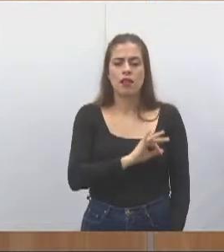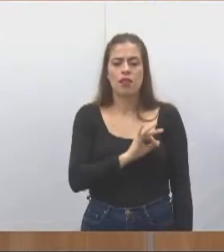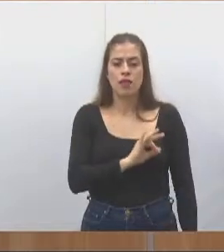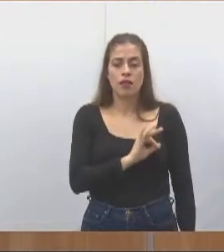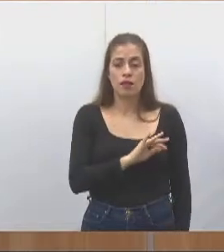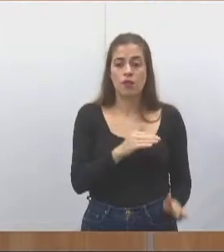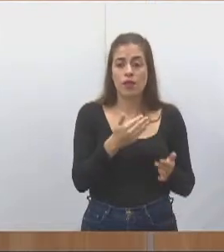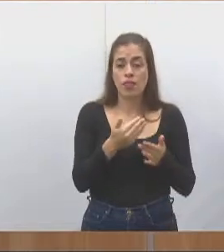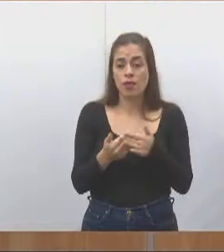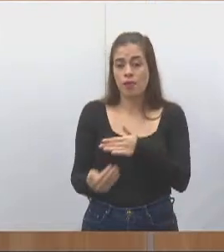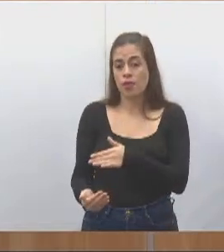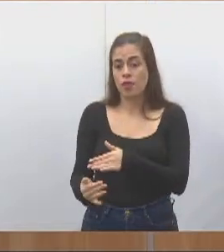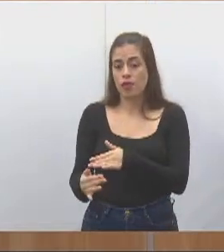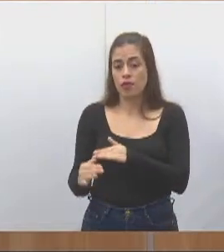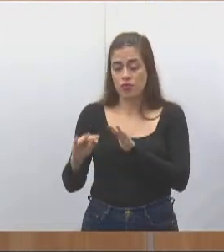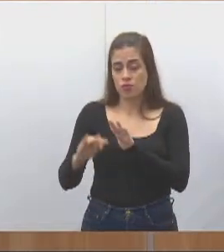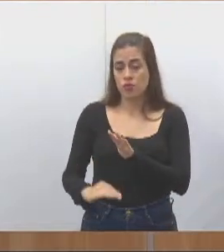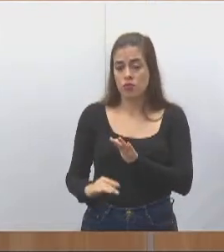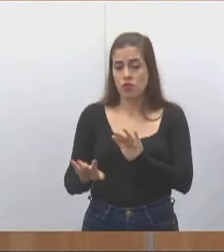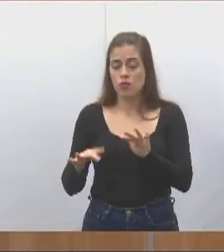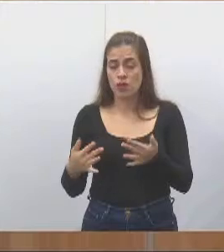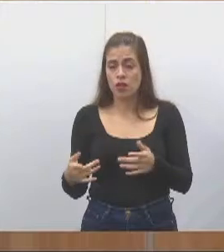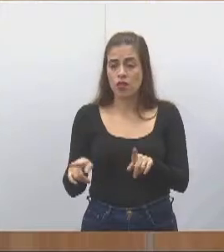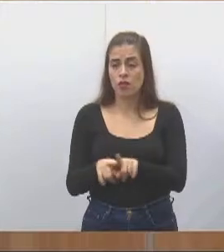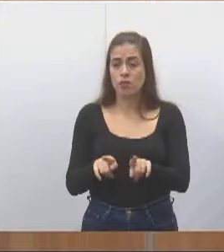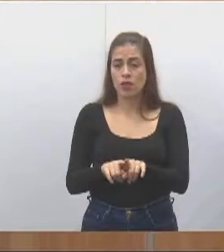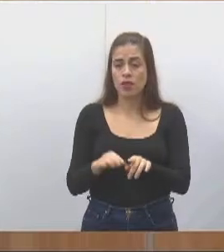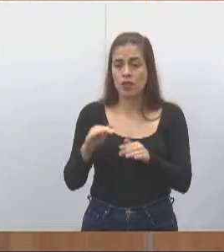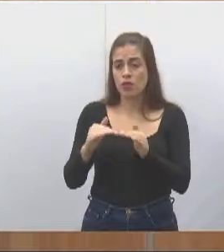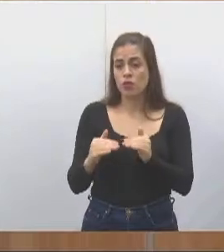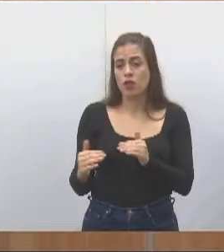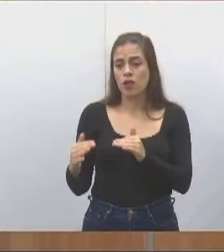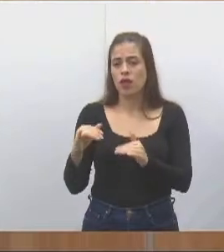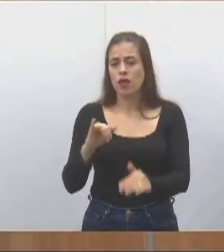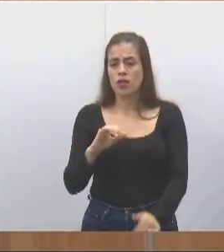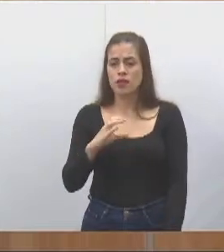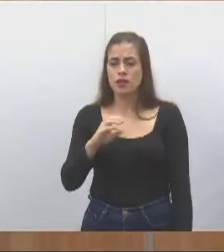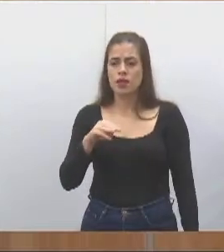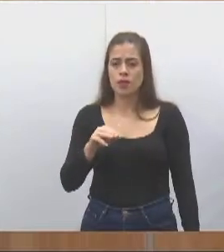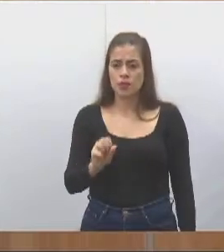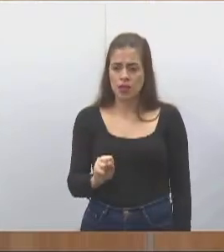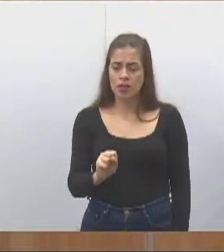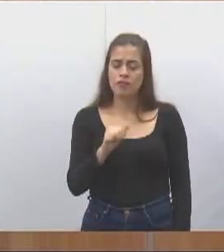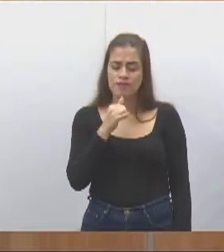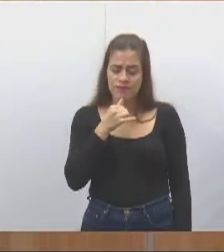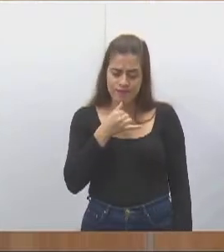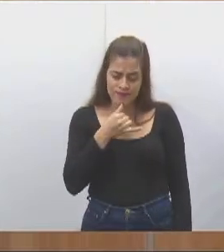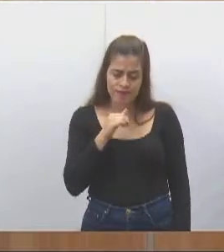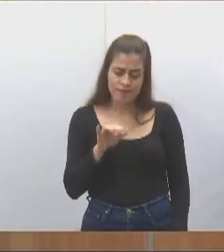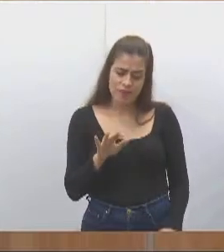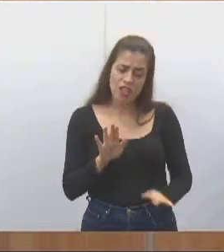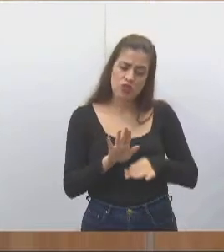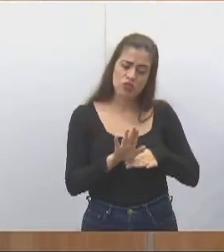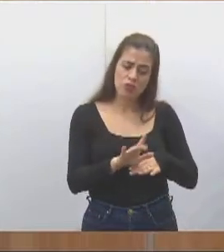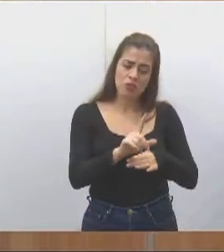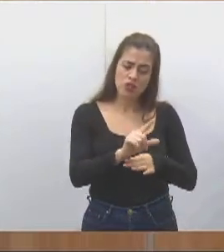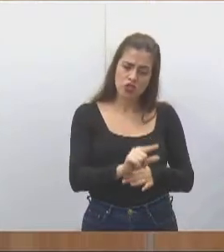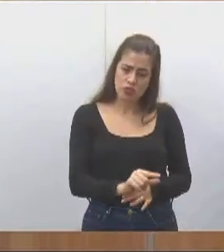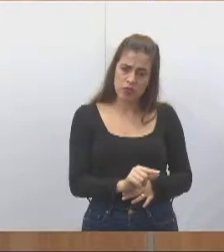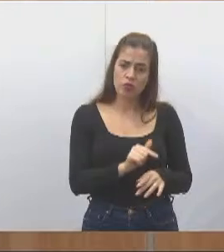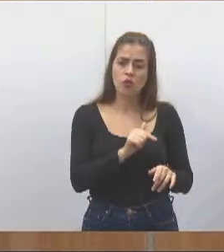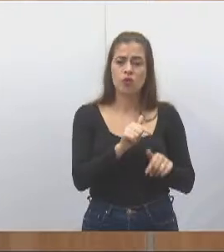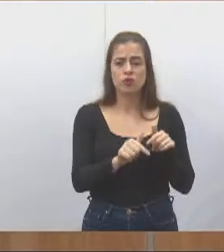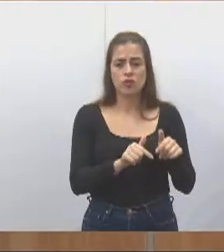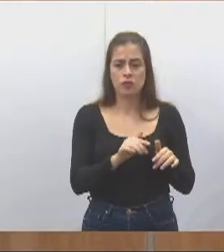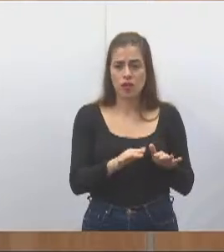Fundeb, aliado ao déficit que a gente teve de arrecadação do ICMS, infelizmente, contribuiu para essa questão da diminuição de alguns